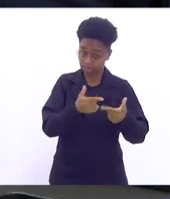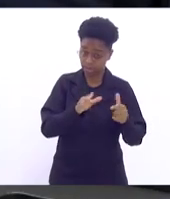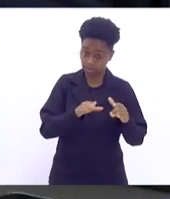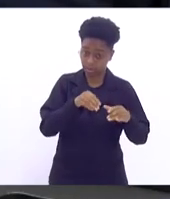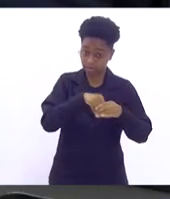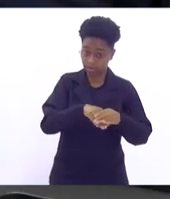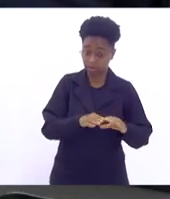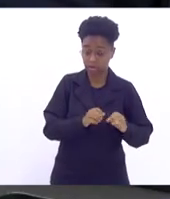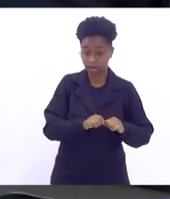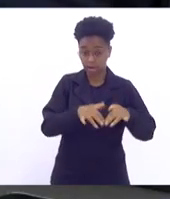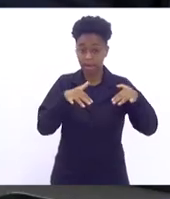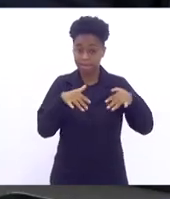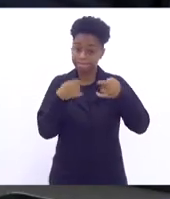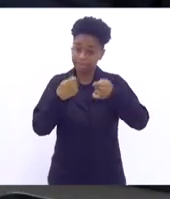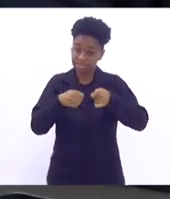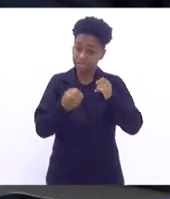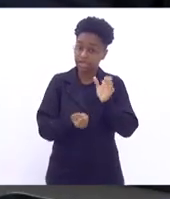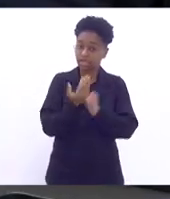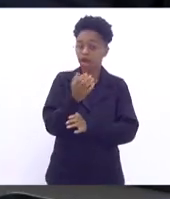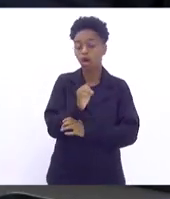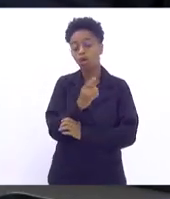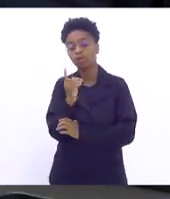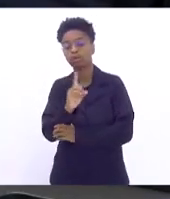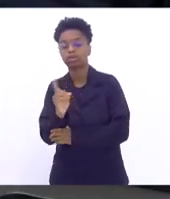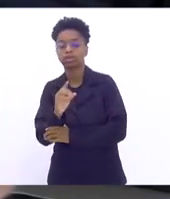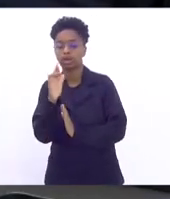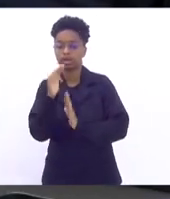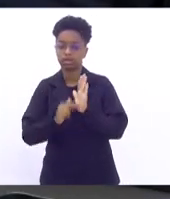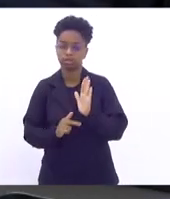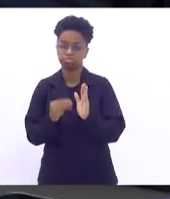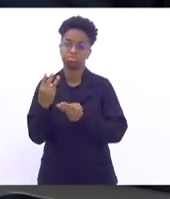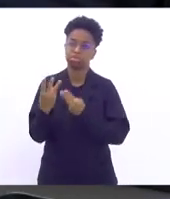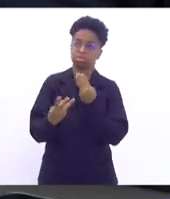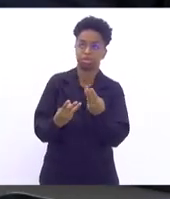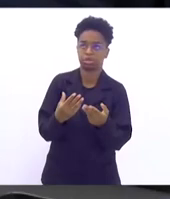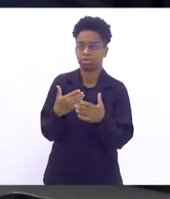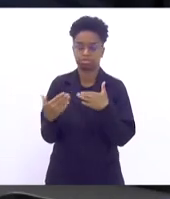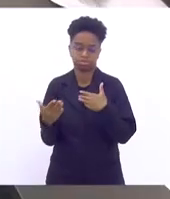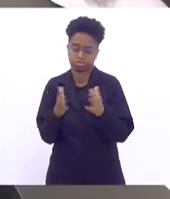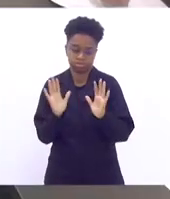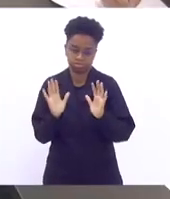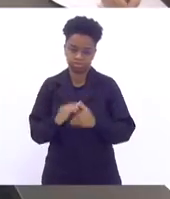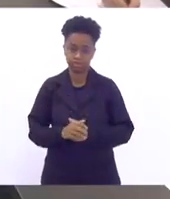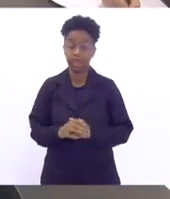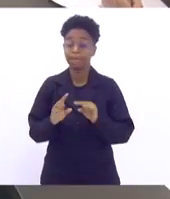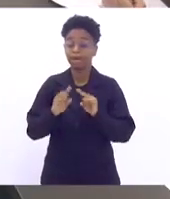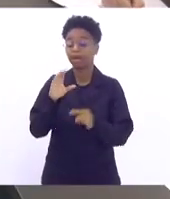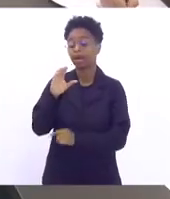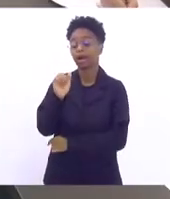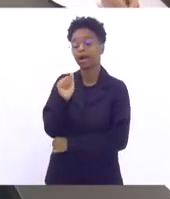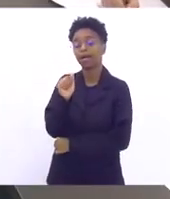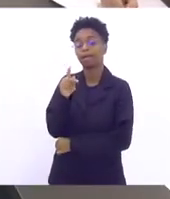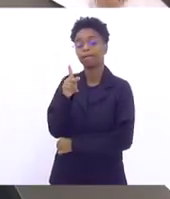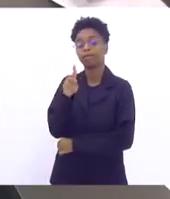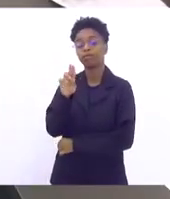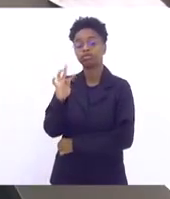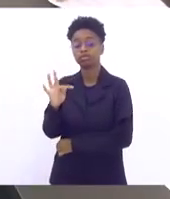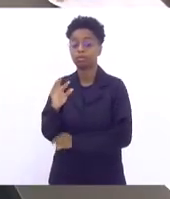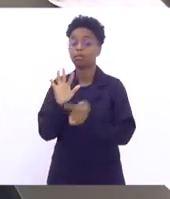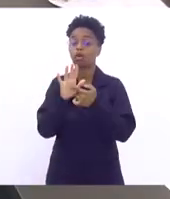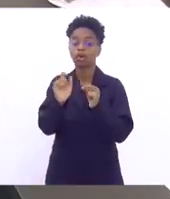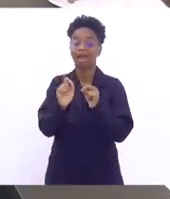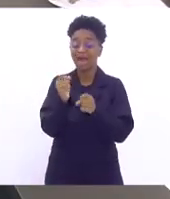ou não de produzir qualquer tipo de relatório seja eletrimamente mas diz que tem mas é anual não é